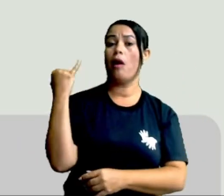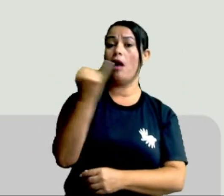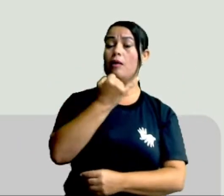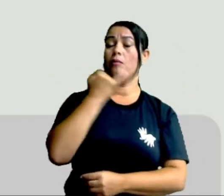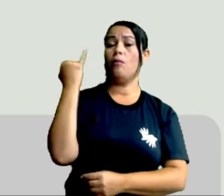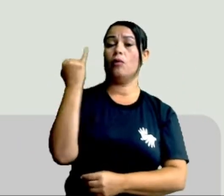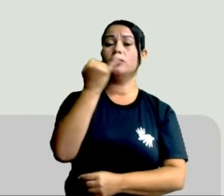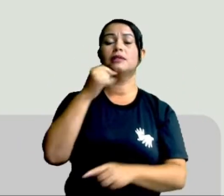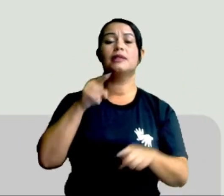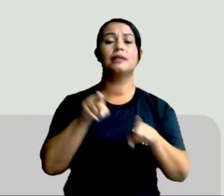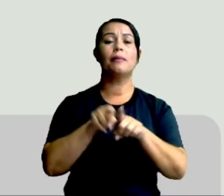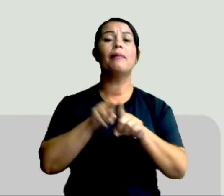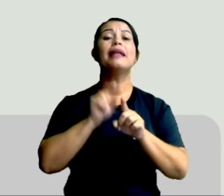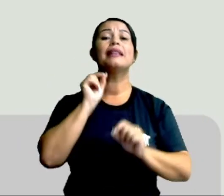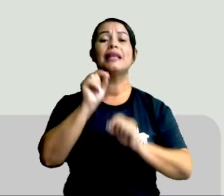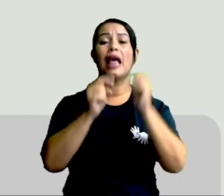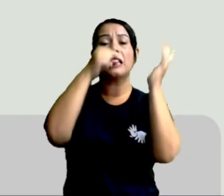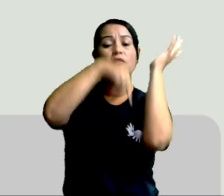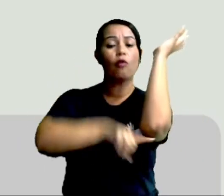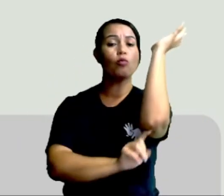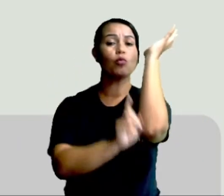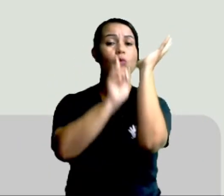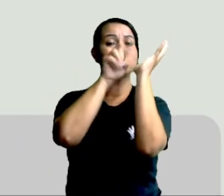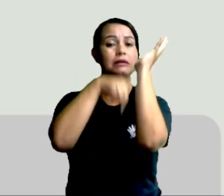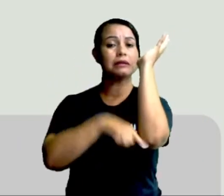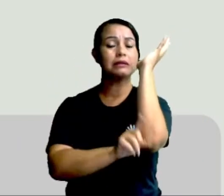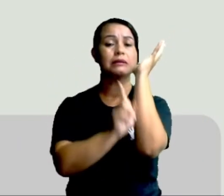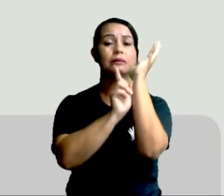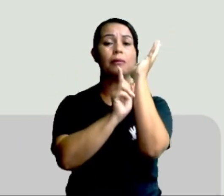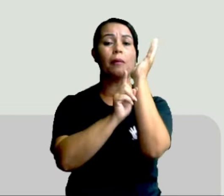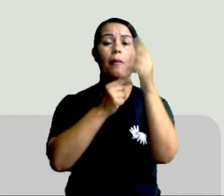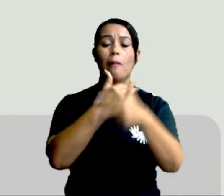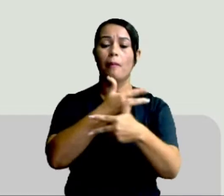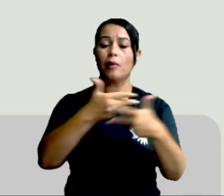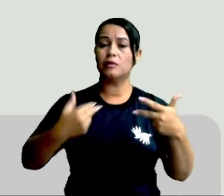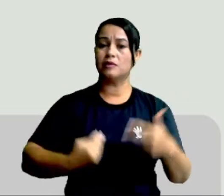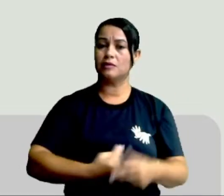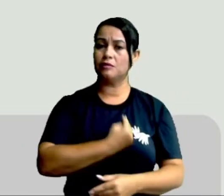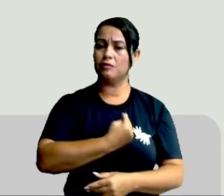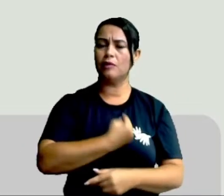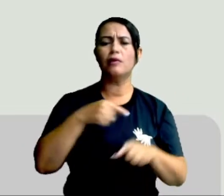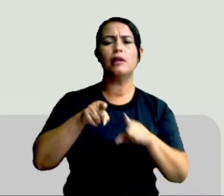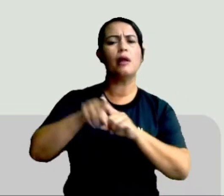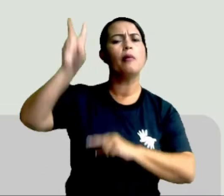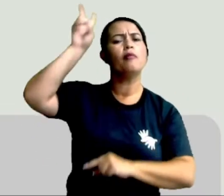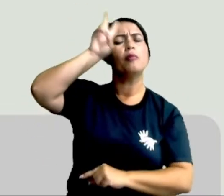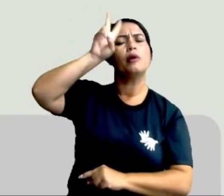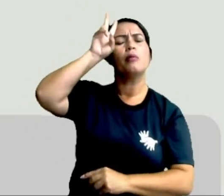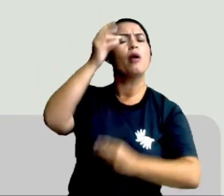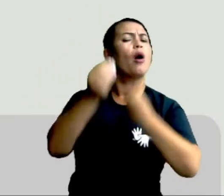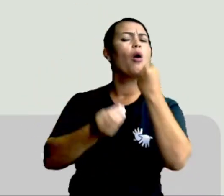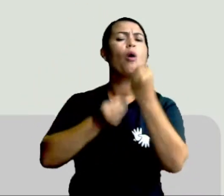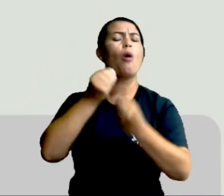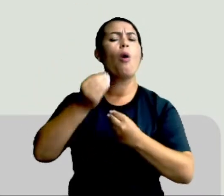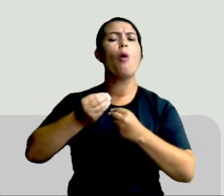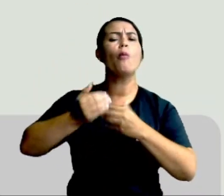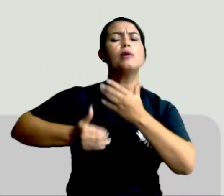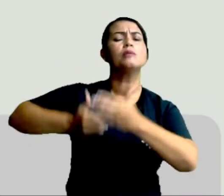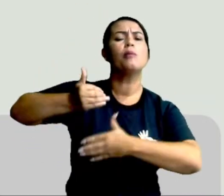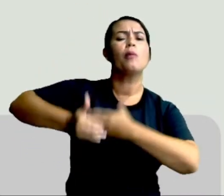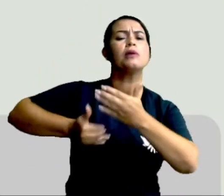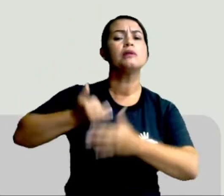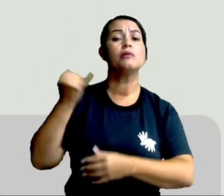da fotossíntese para os seres vivos, então a gente também vai relembrar de que forma esse processo